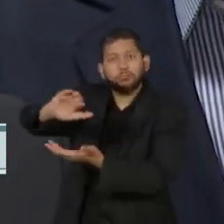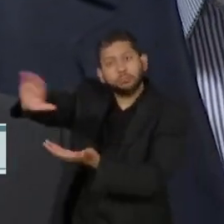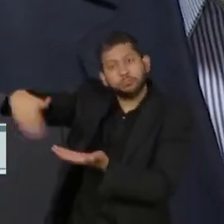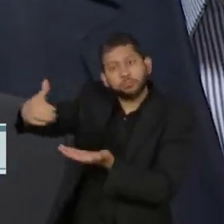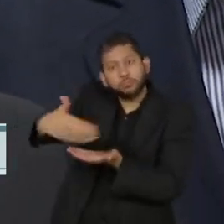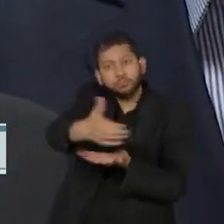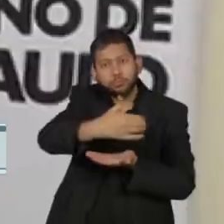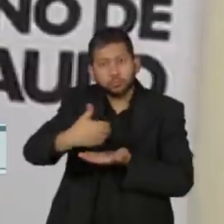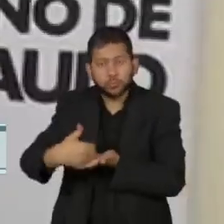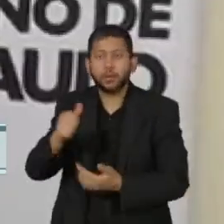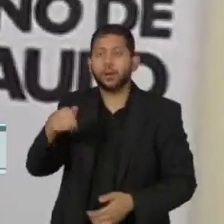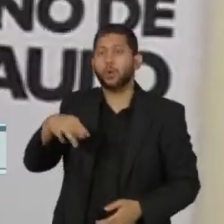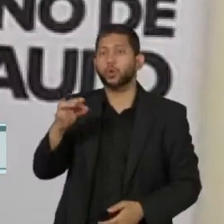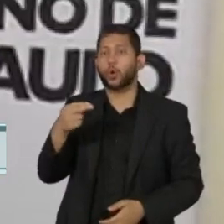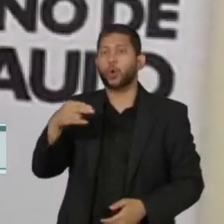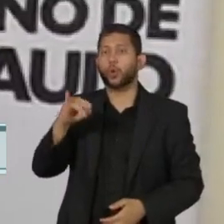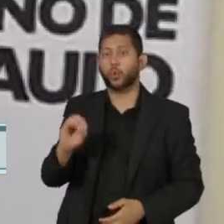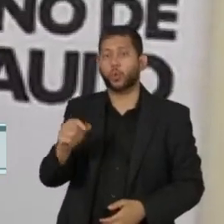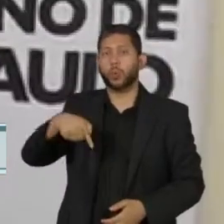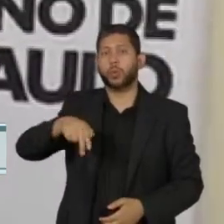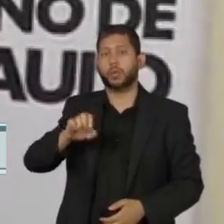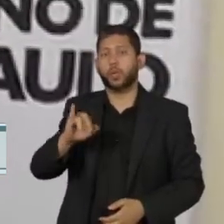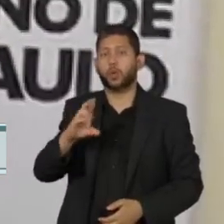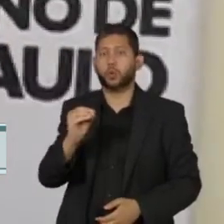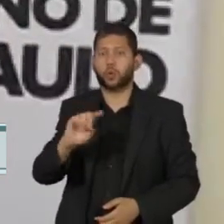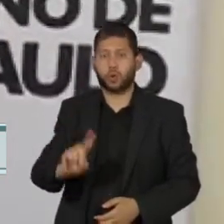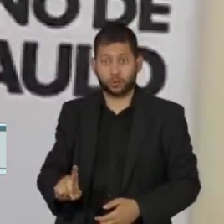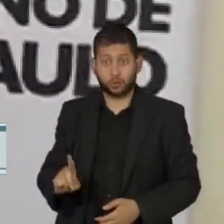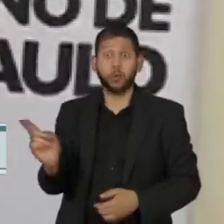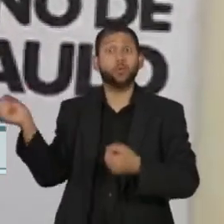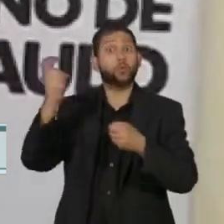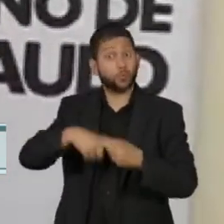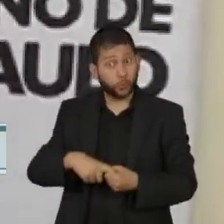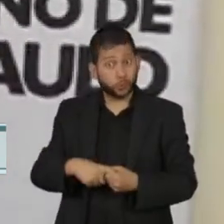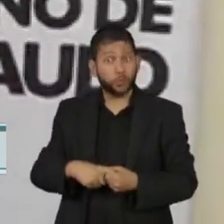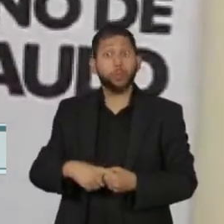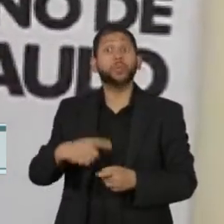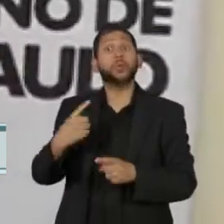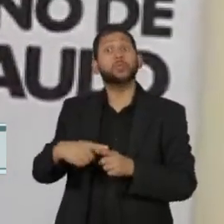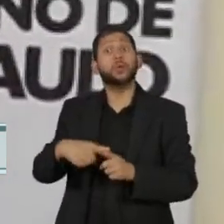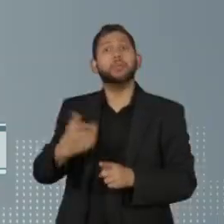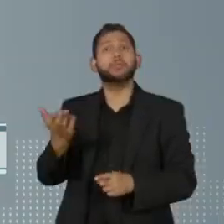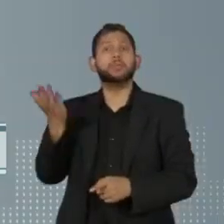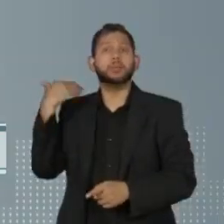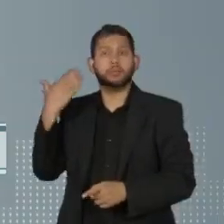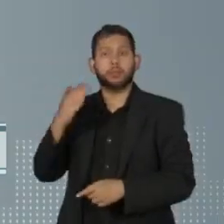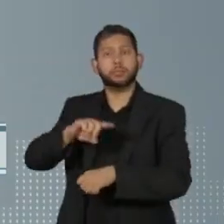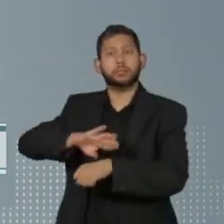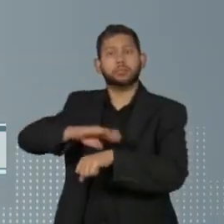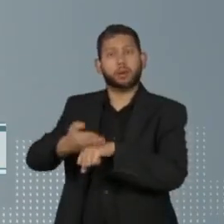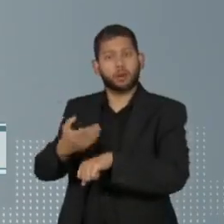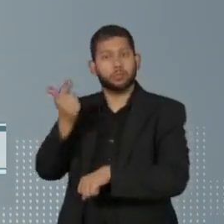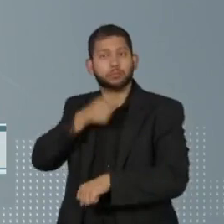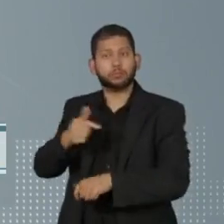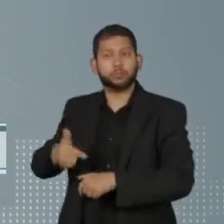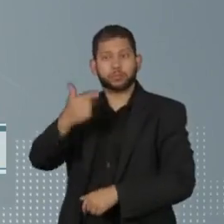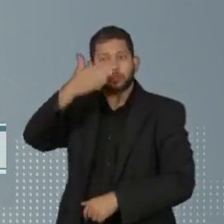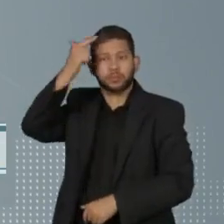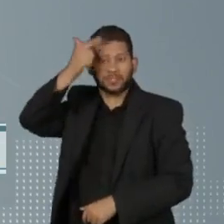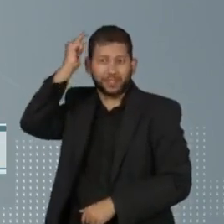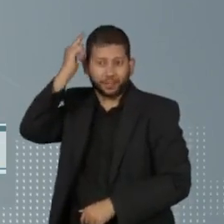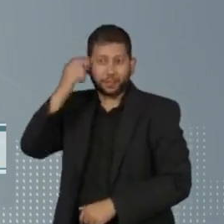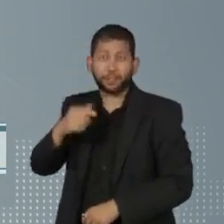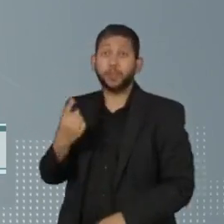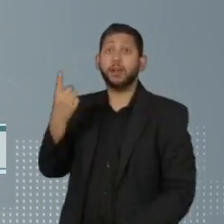Junqueira de Queiroz que retorna a pasta após ocupar durante o mandato de José Serra o ex assessor especial